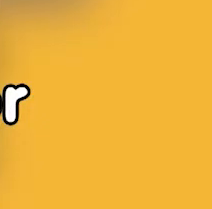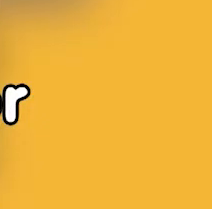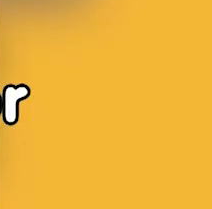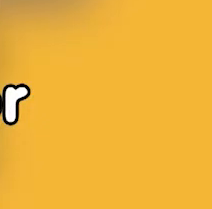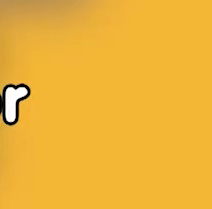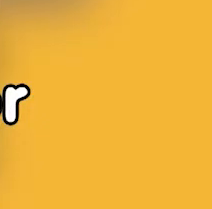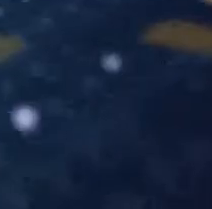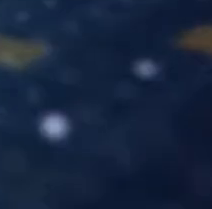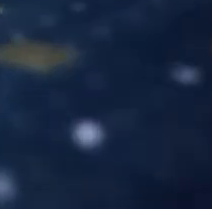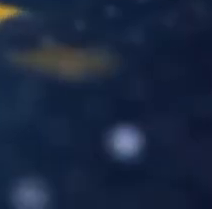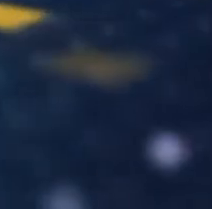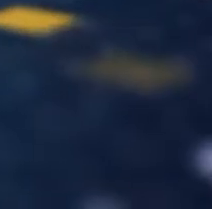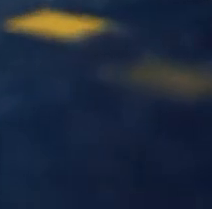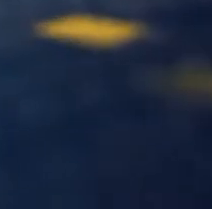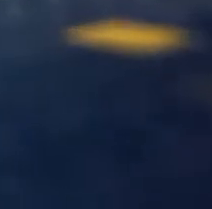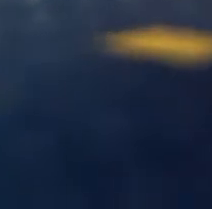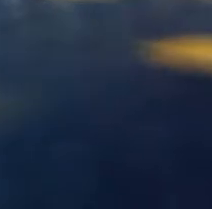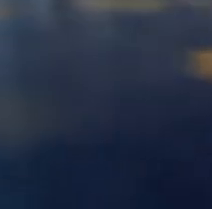www.santamargarida.com.br.